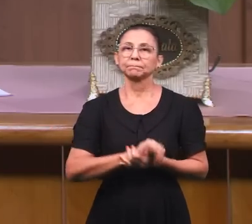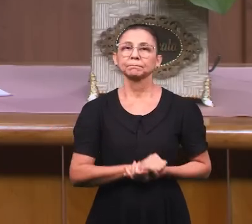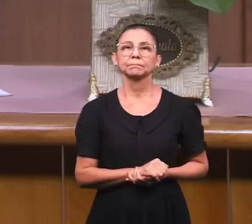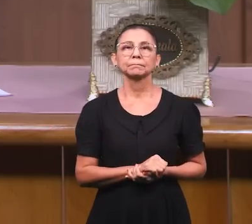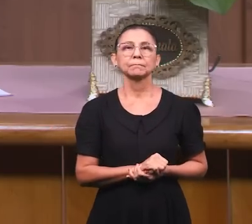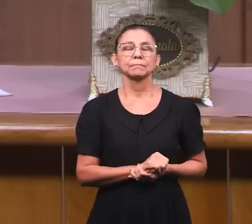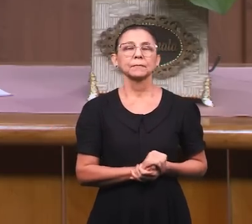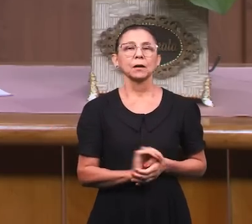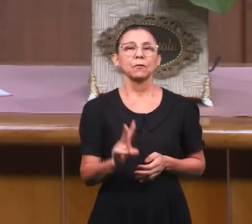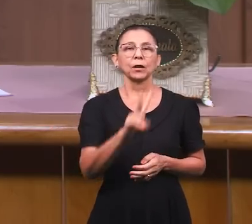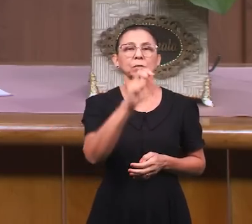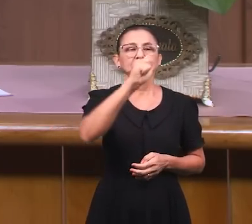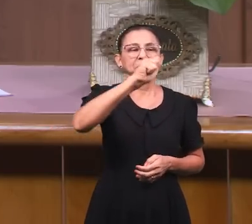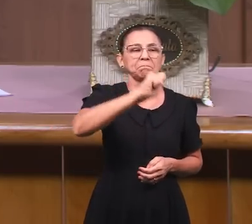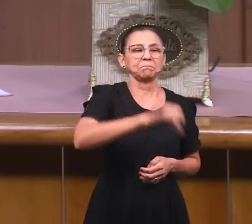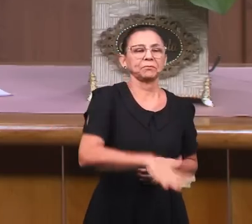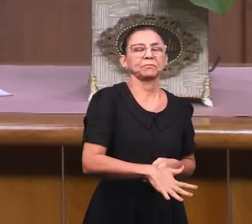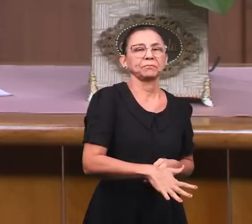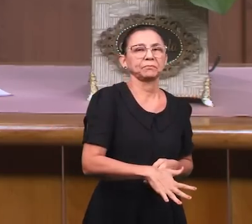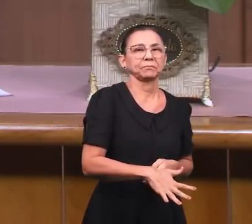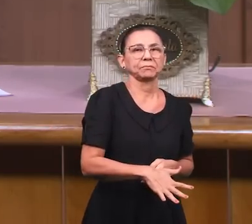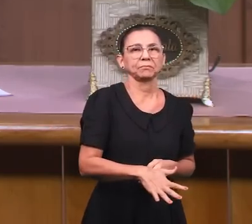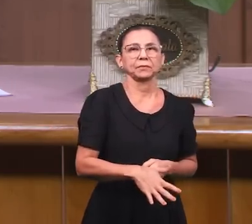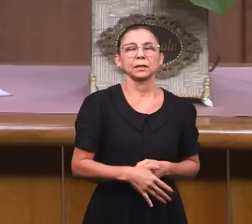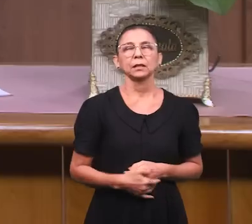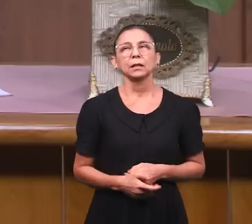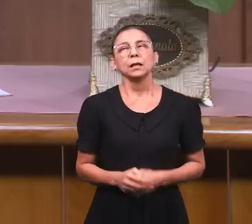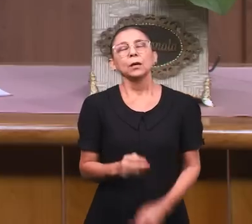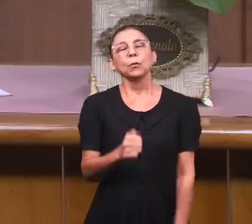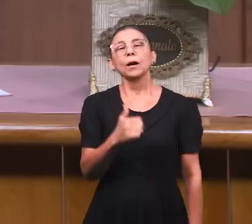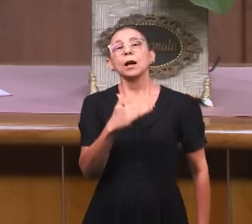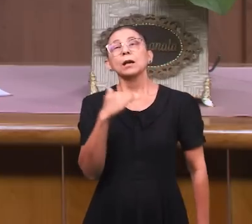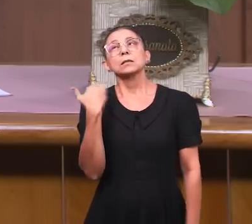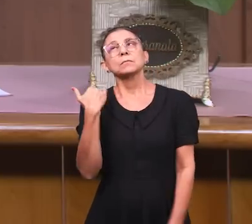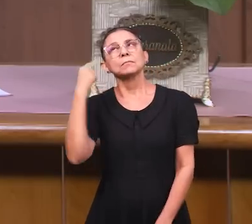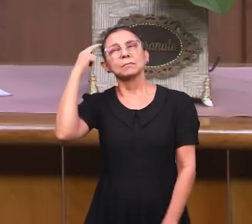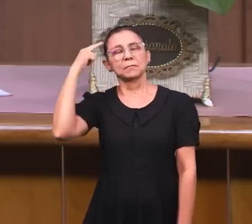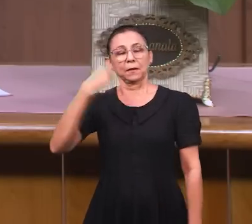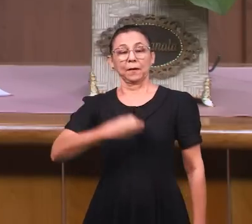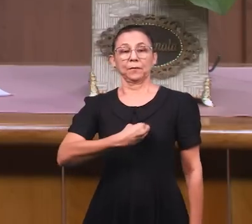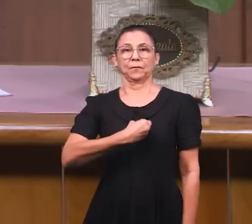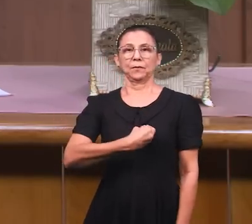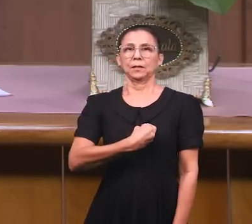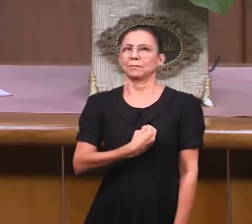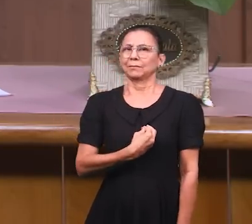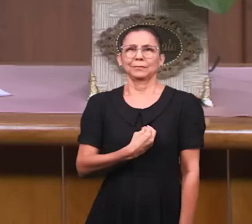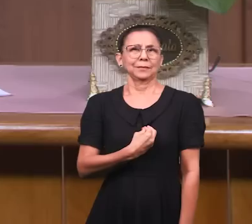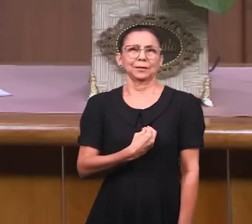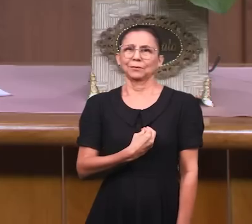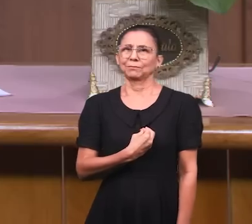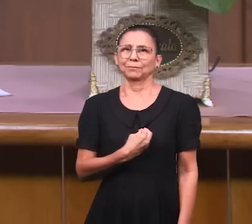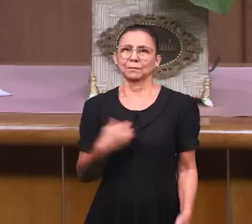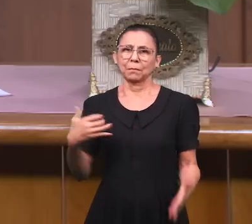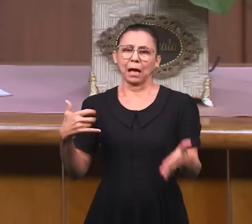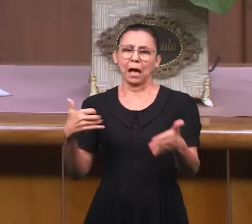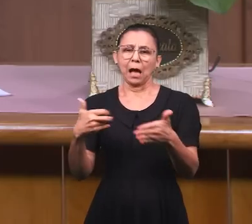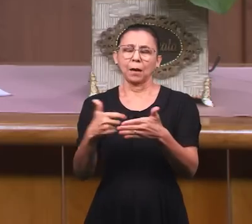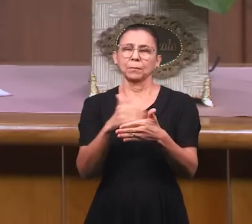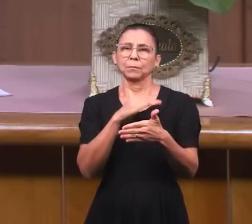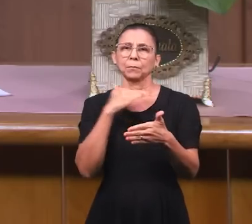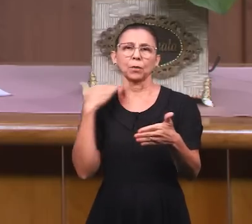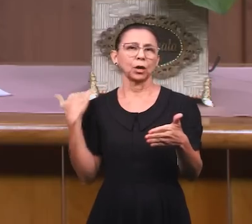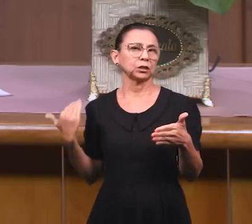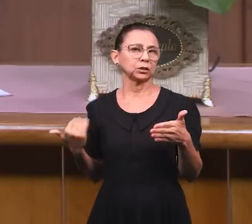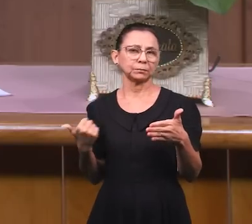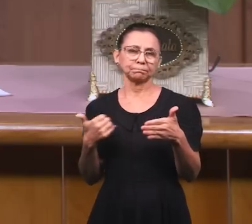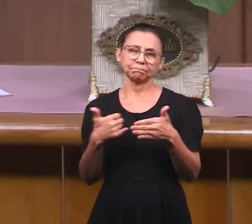espirituais. Deixando o homem nessa situação, meio morto, pensando que está vivendo, mas uma vida passageira, uma